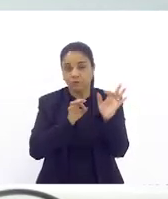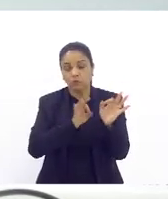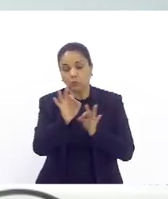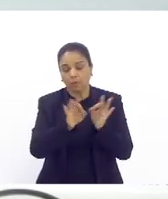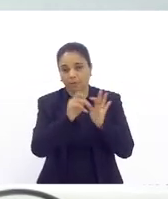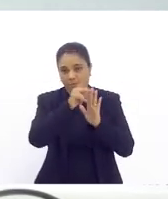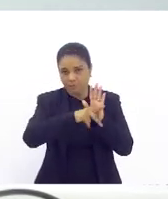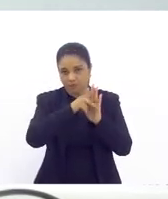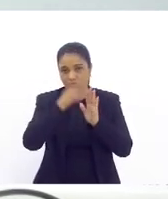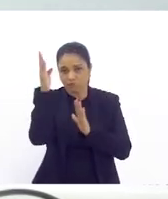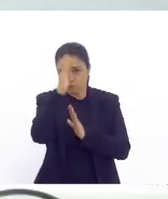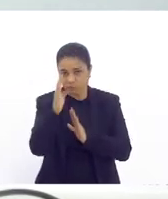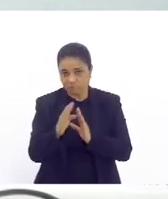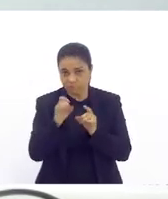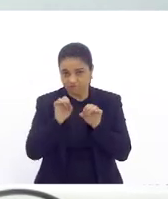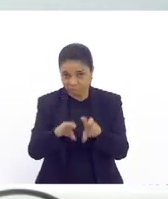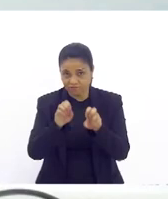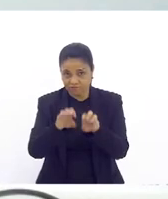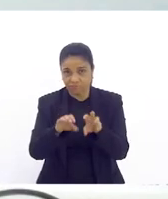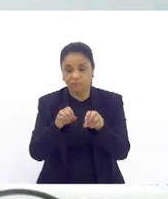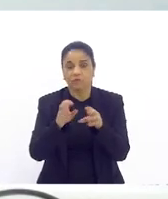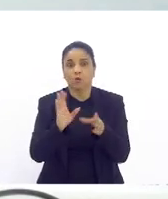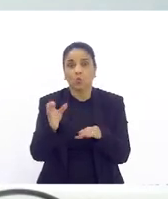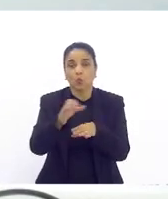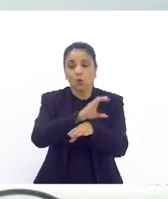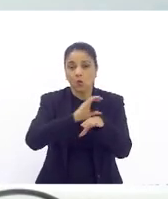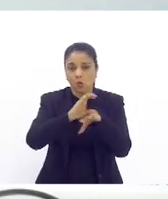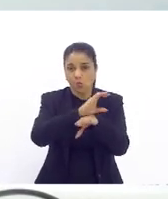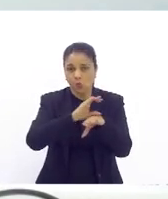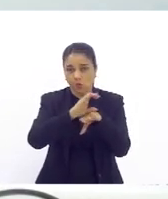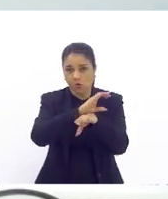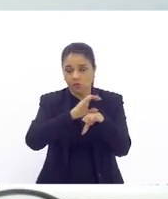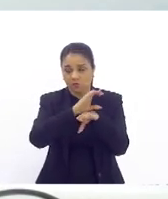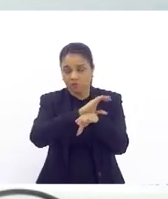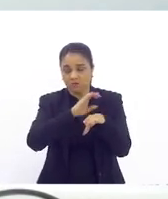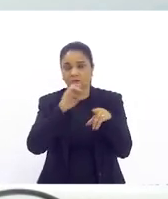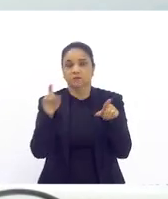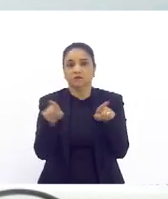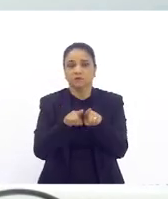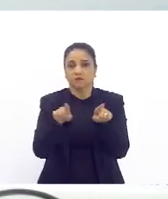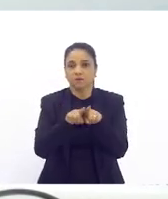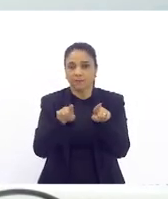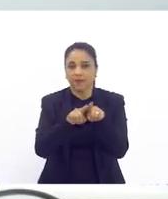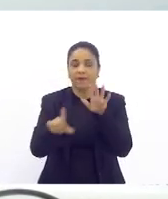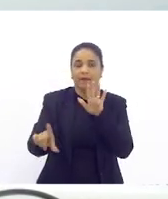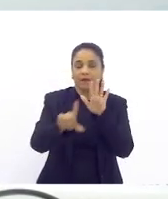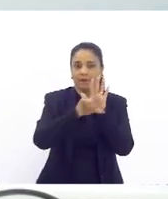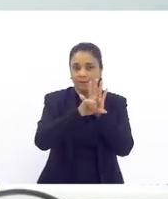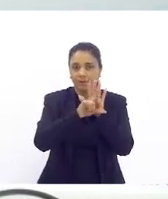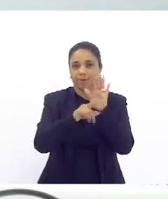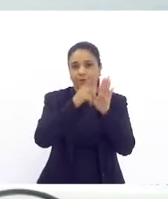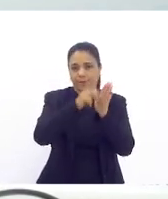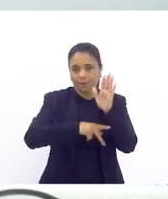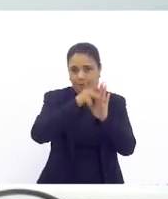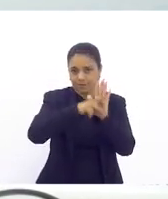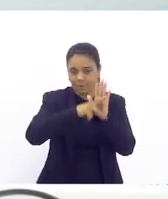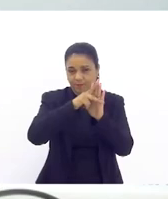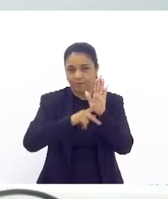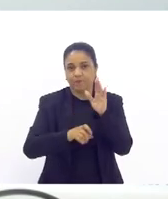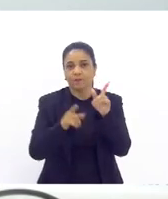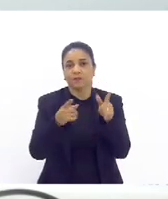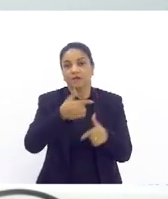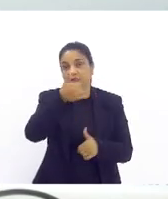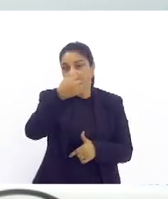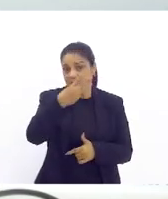Educação com base nas recomendações do Congresso Estadual de Educação e enviar o referido projeto de lei ao poder legislativo Estadual até o prazo final de